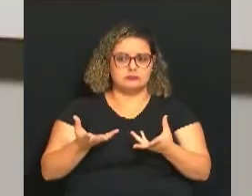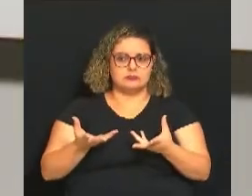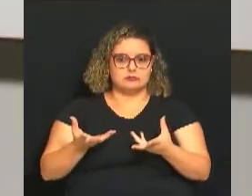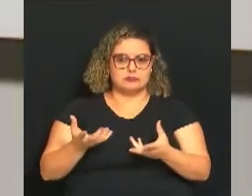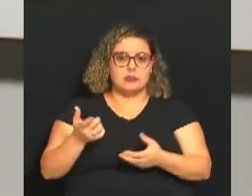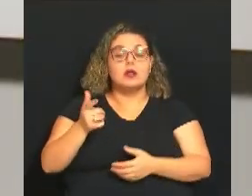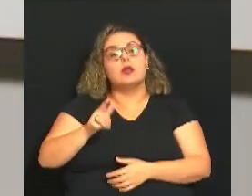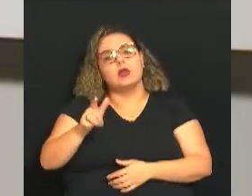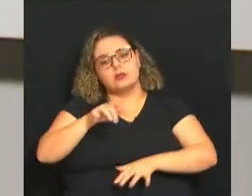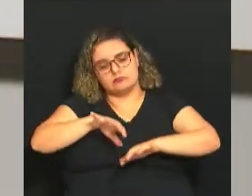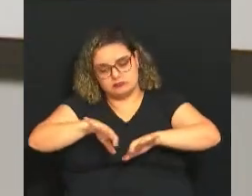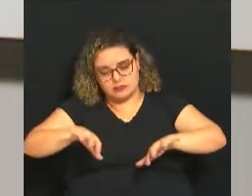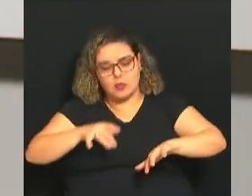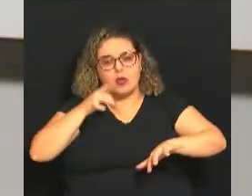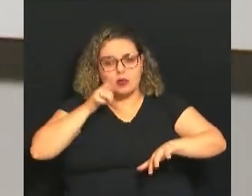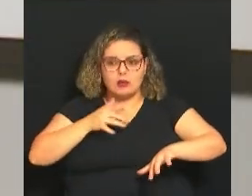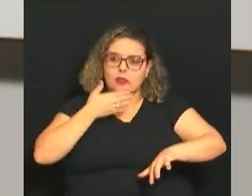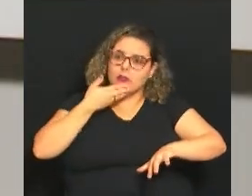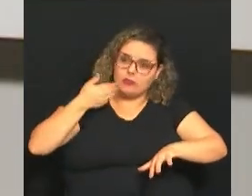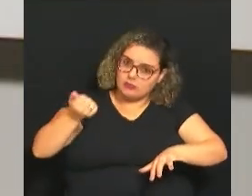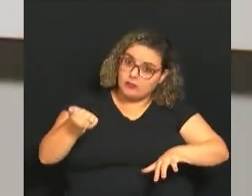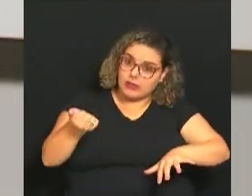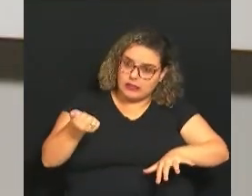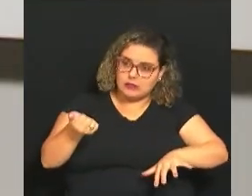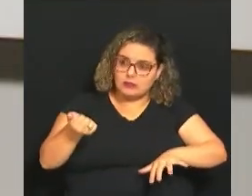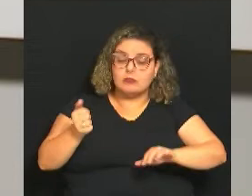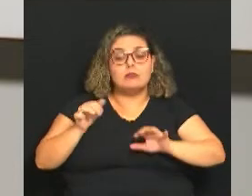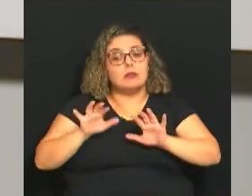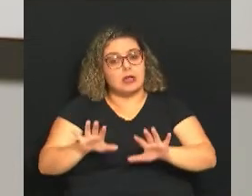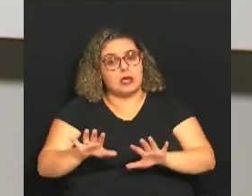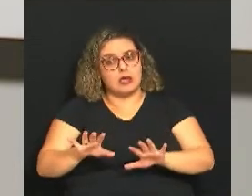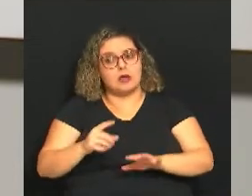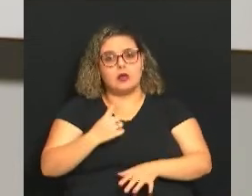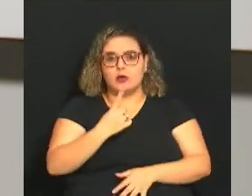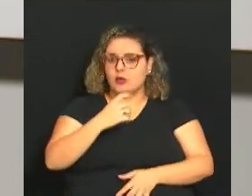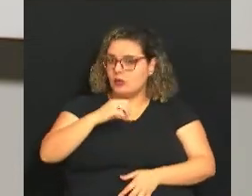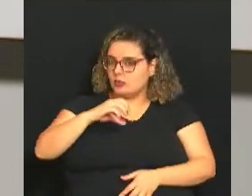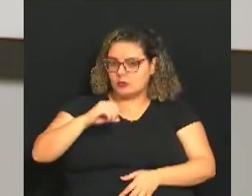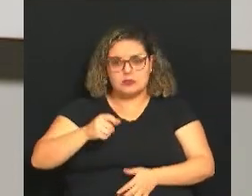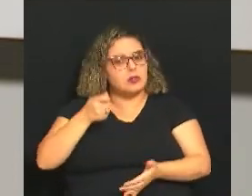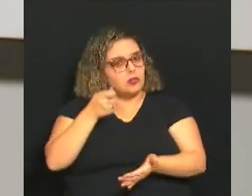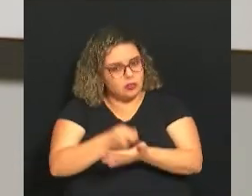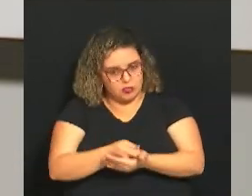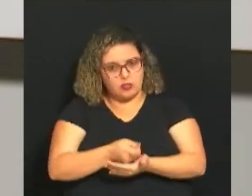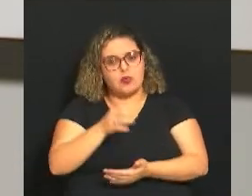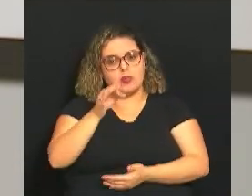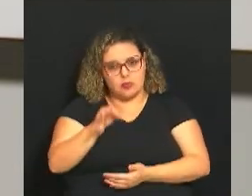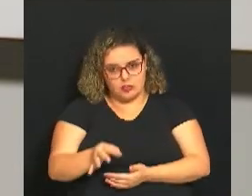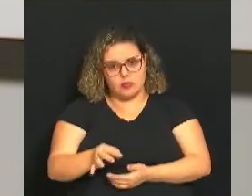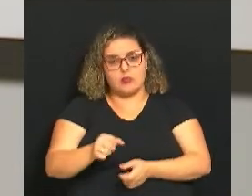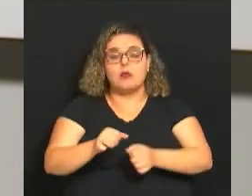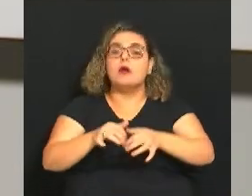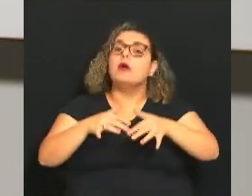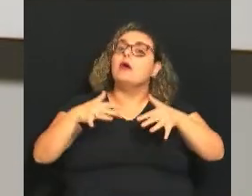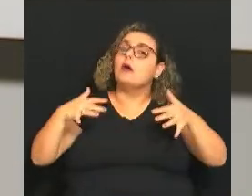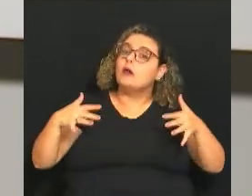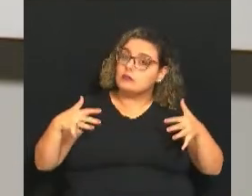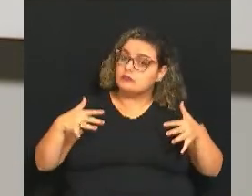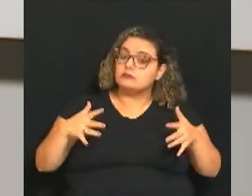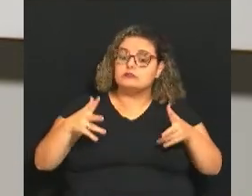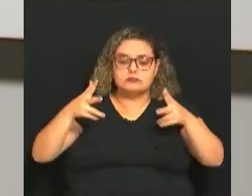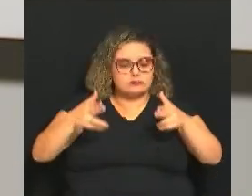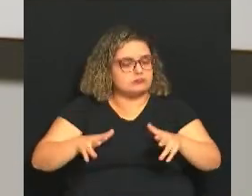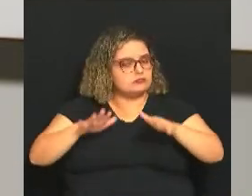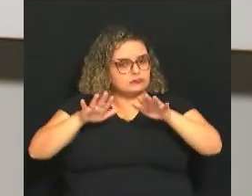puder apartar a briga, melhor coisa, mas 190 é obrigatório. A assembleia tem que ser parada naquele